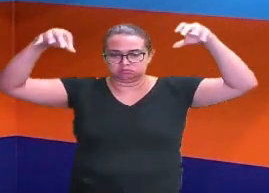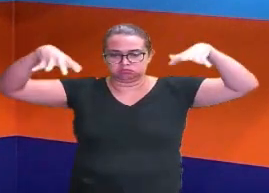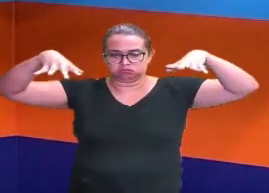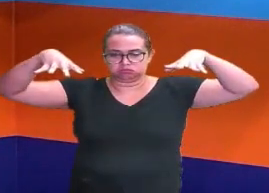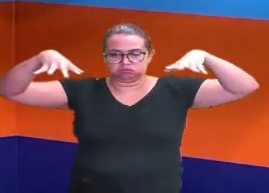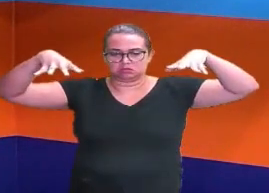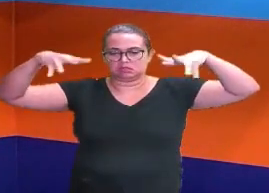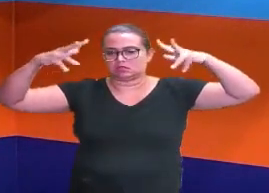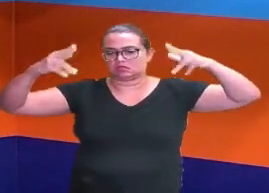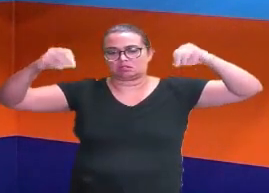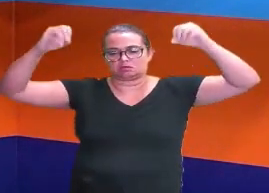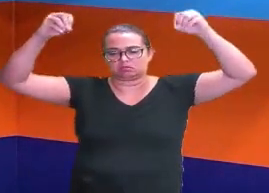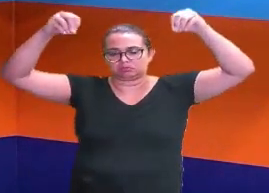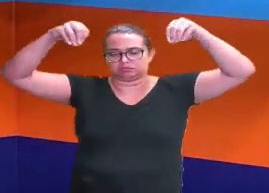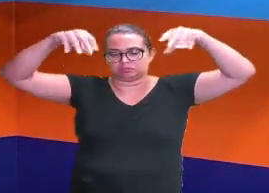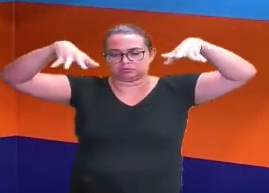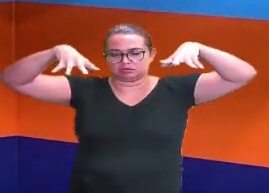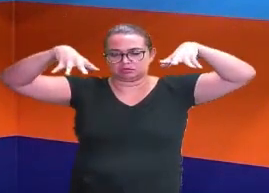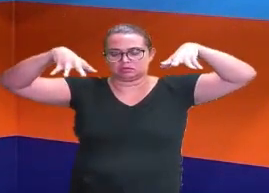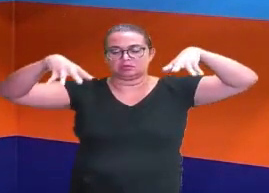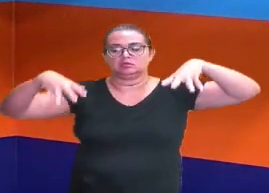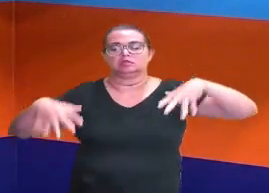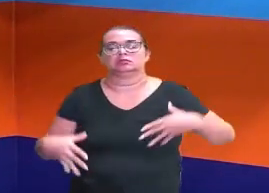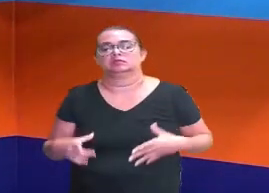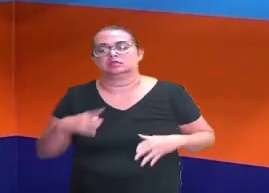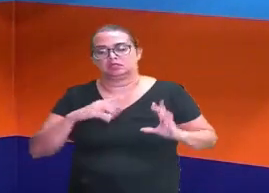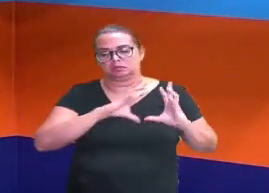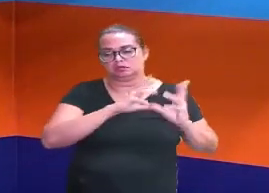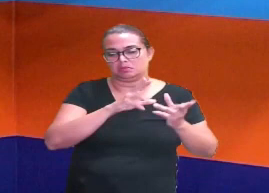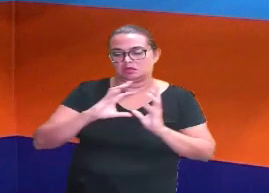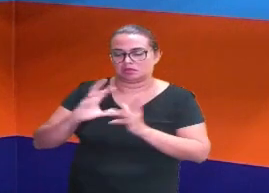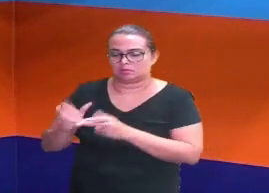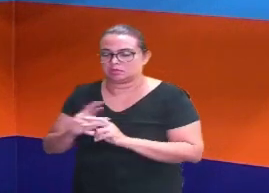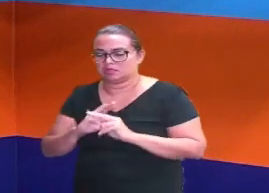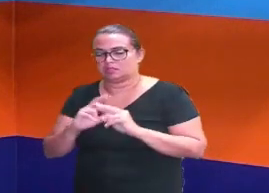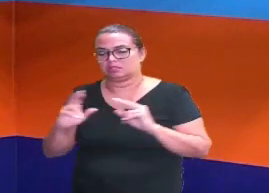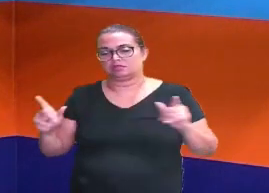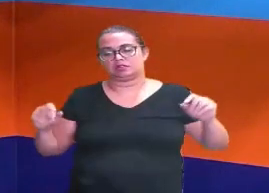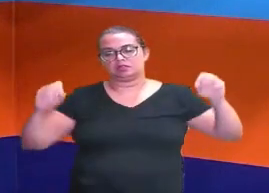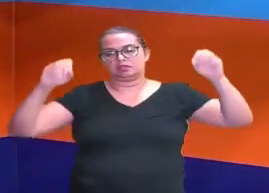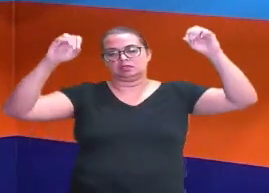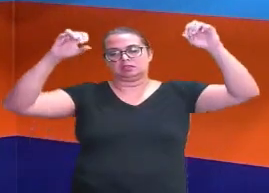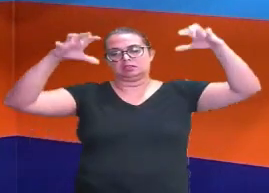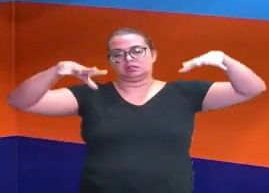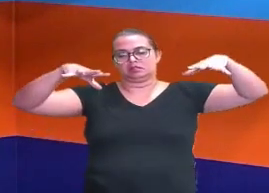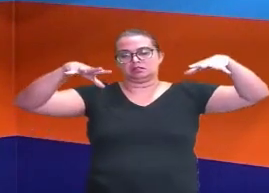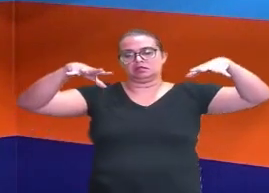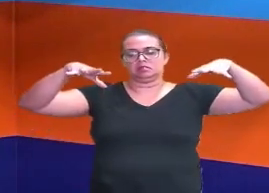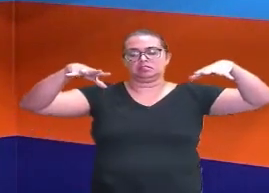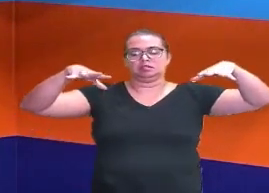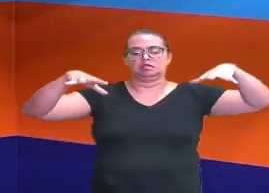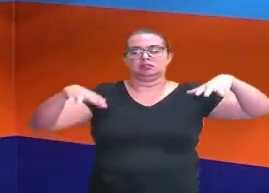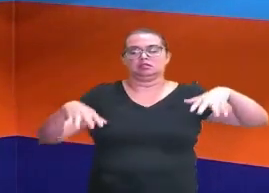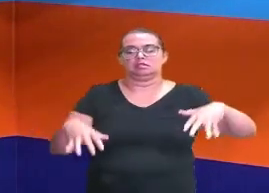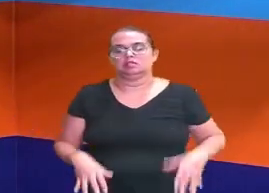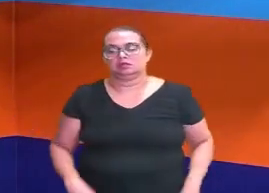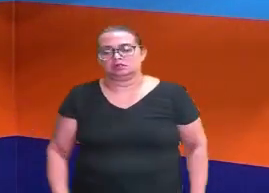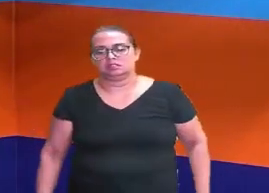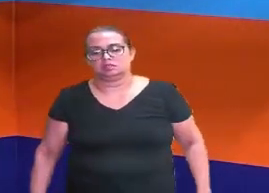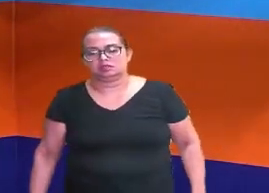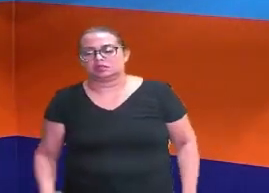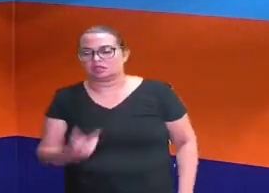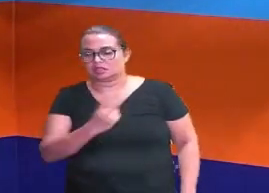nessa demonstração fez, tá? Pegou duas esferas de massas diferentes e soltou na Torre de Pisa, tá? E